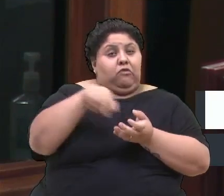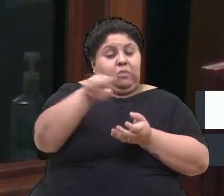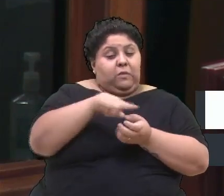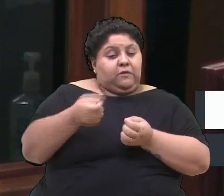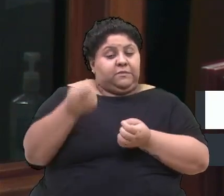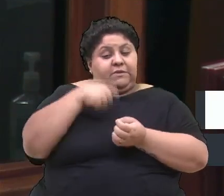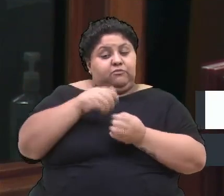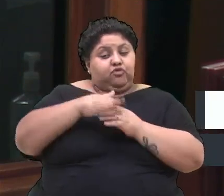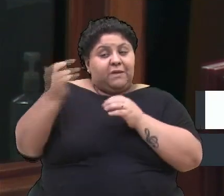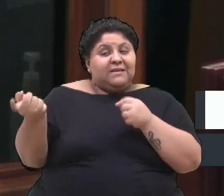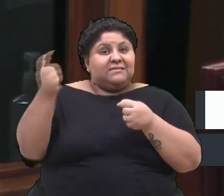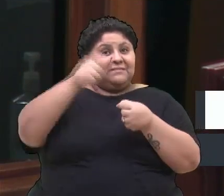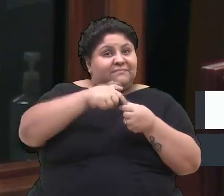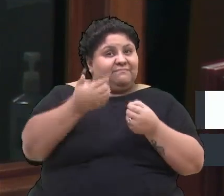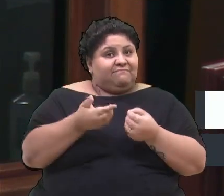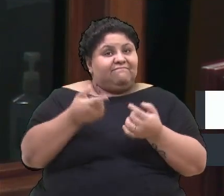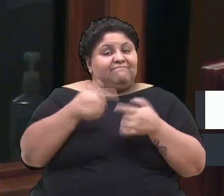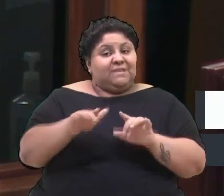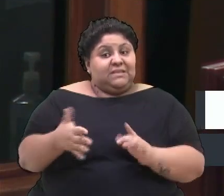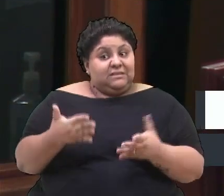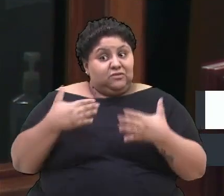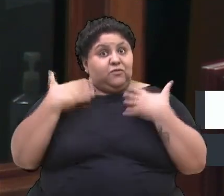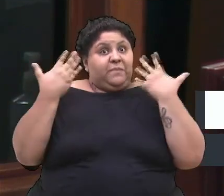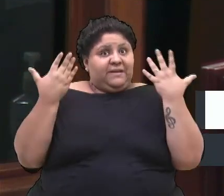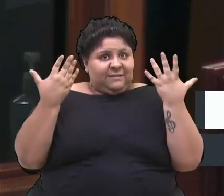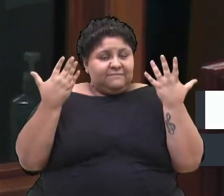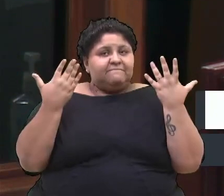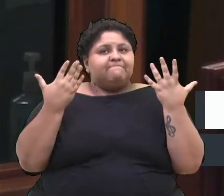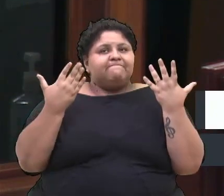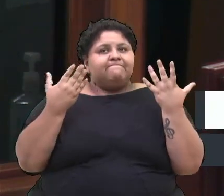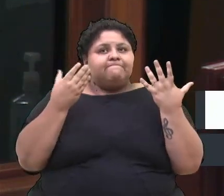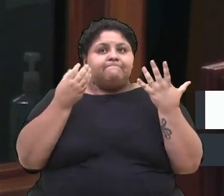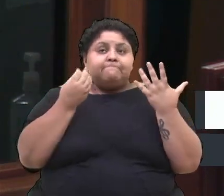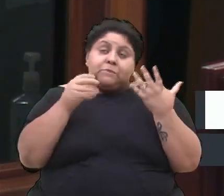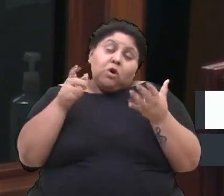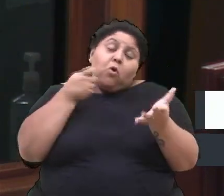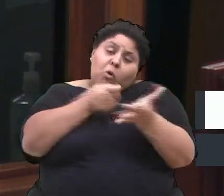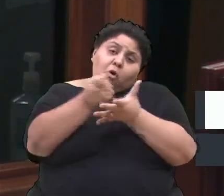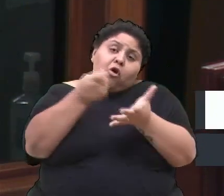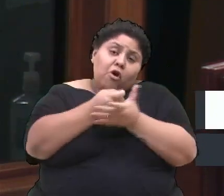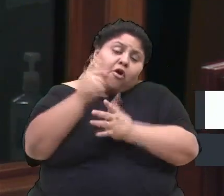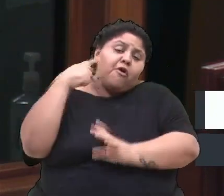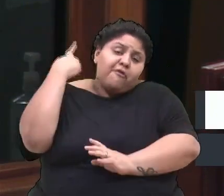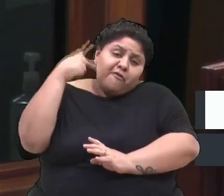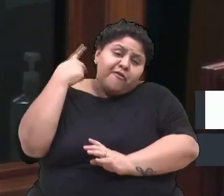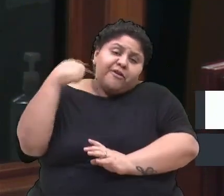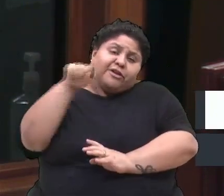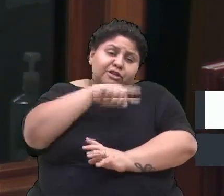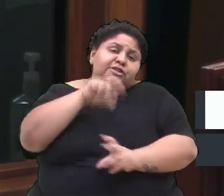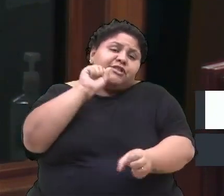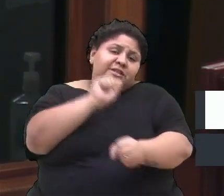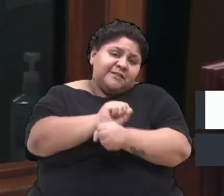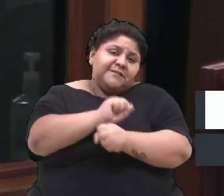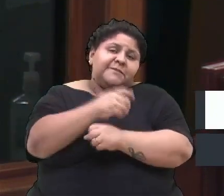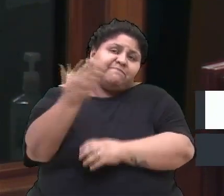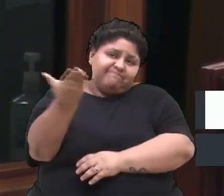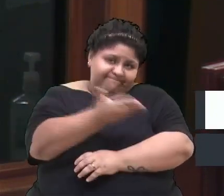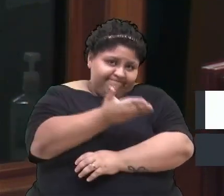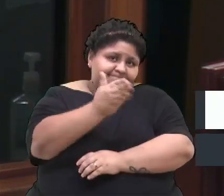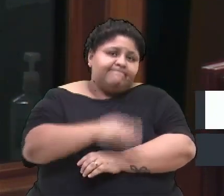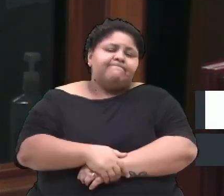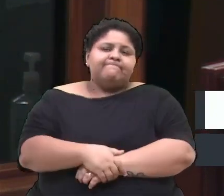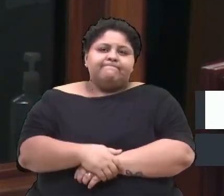retorno. Mas a surpresa, ou a confirmação daquilo que os vereadores já esperavam, vários colegas já tinham se